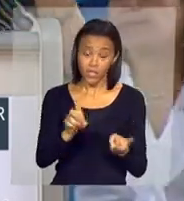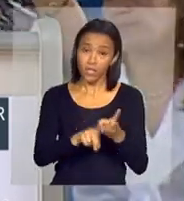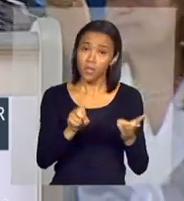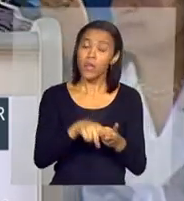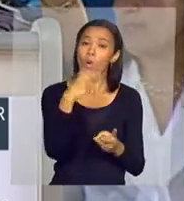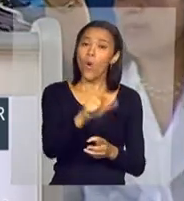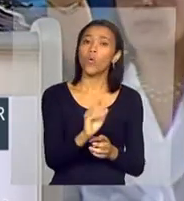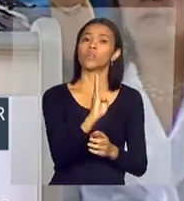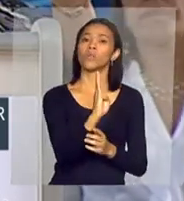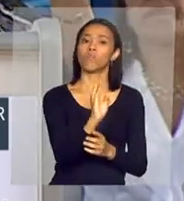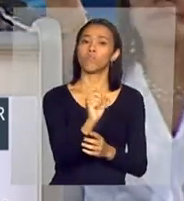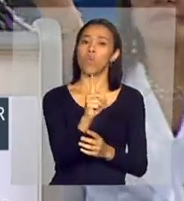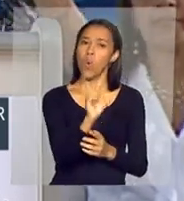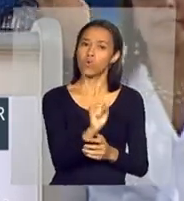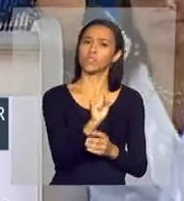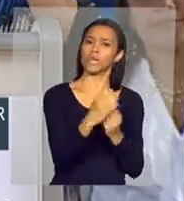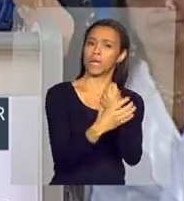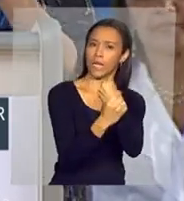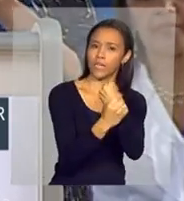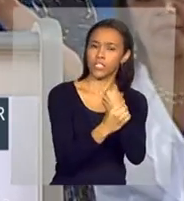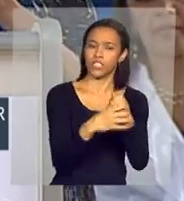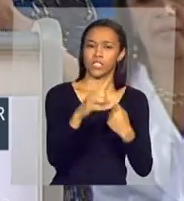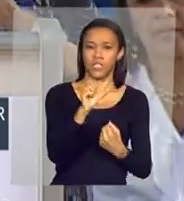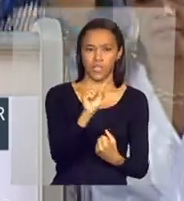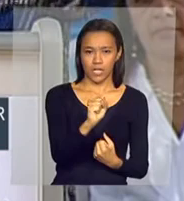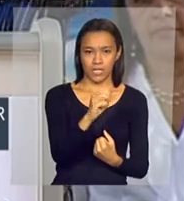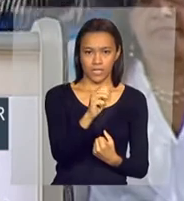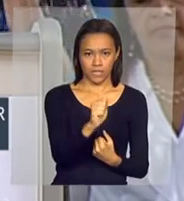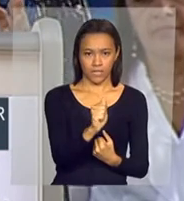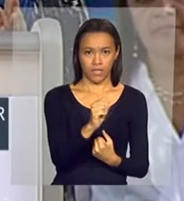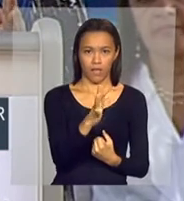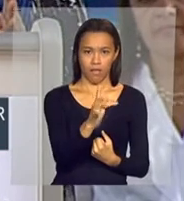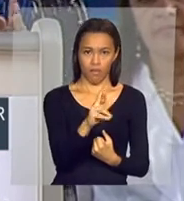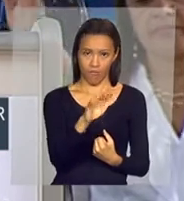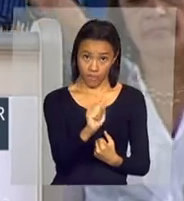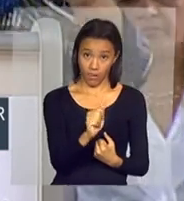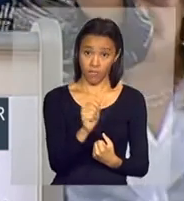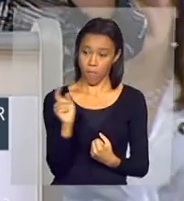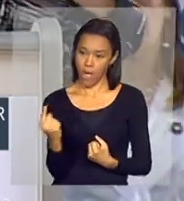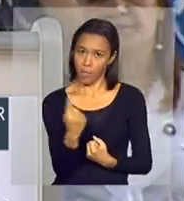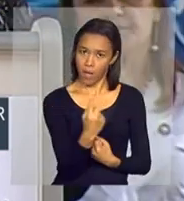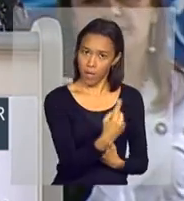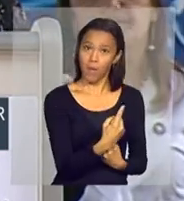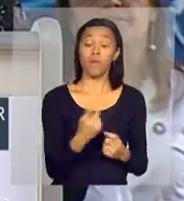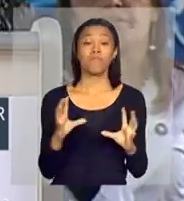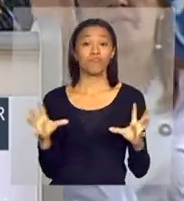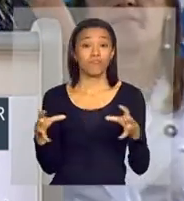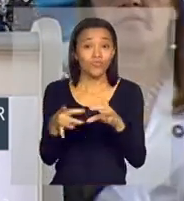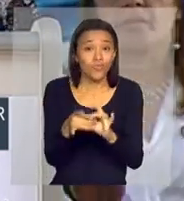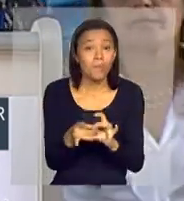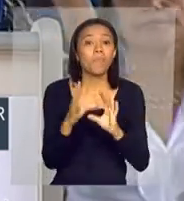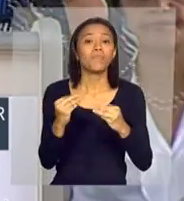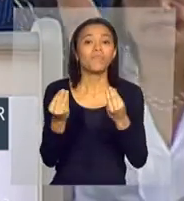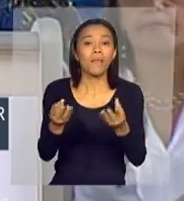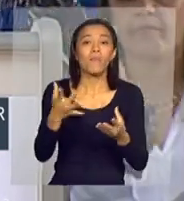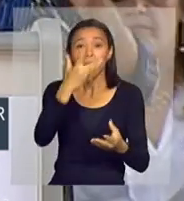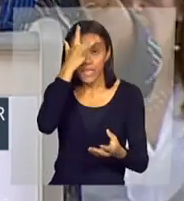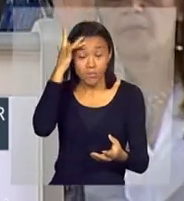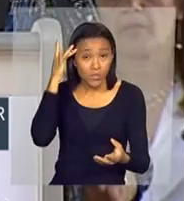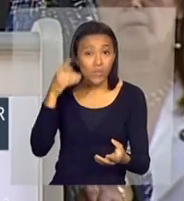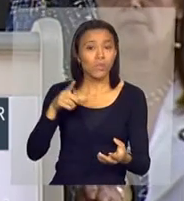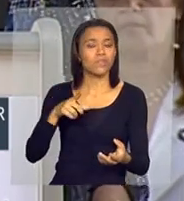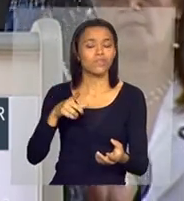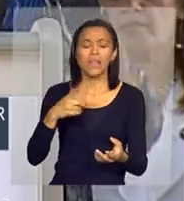Bolsa Estiagem e o Garantia Safra, a gente queria ter certeza que as pessoas não